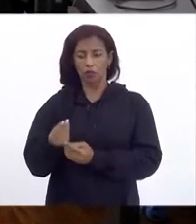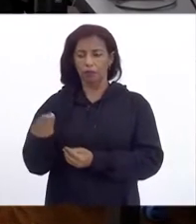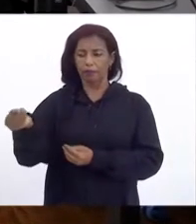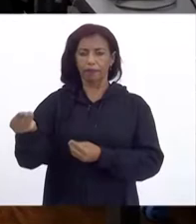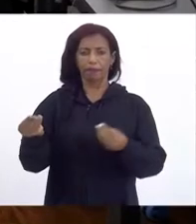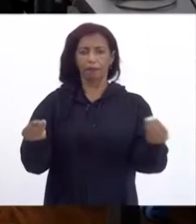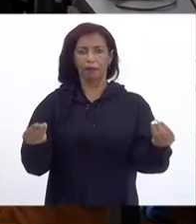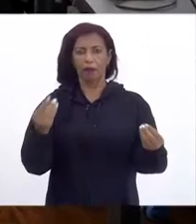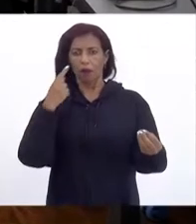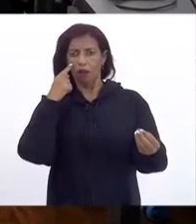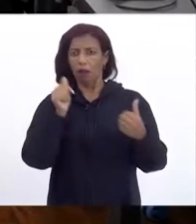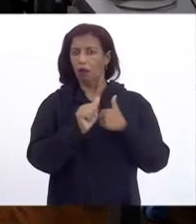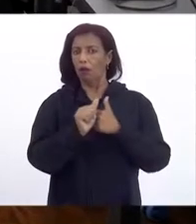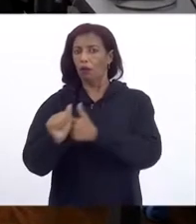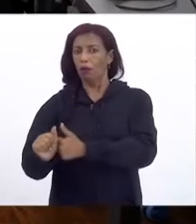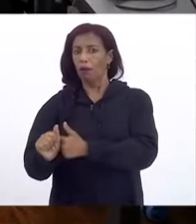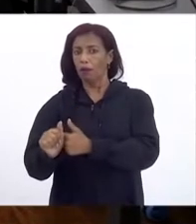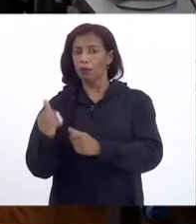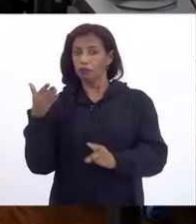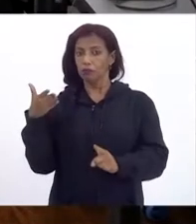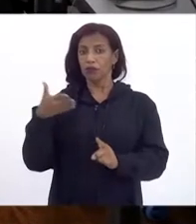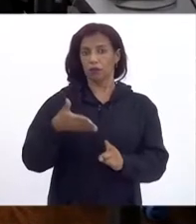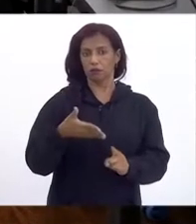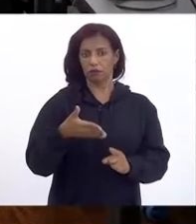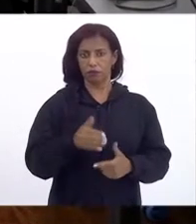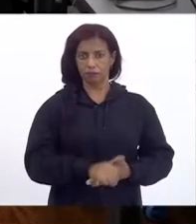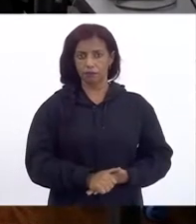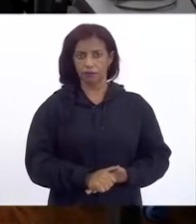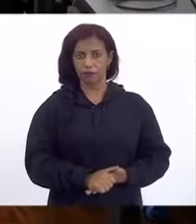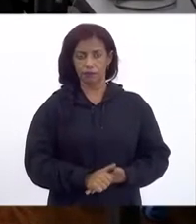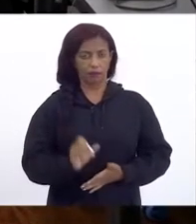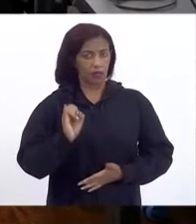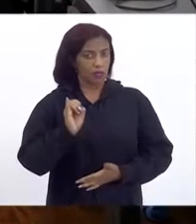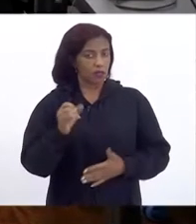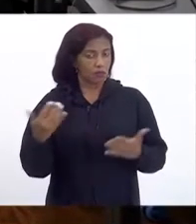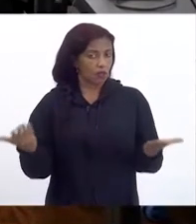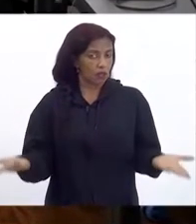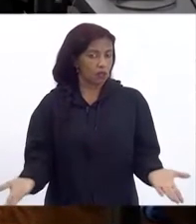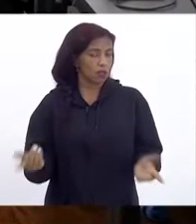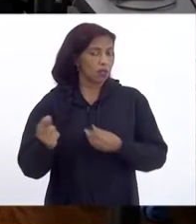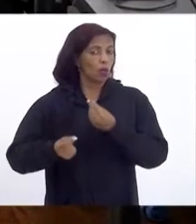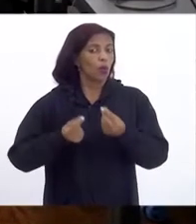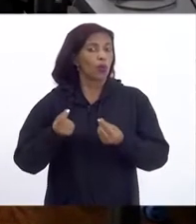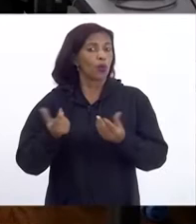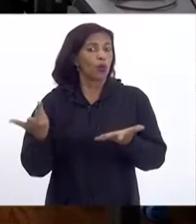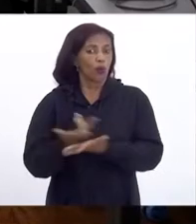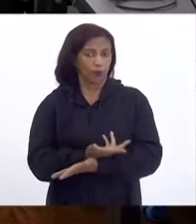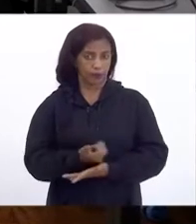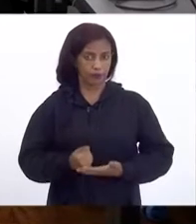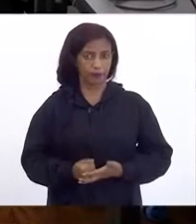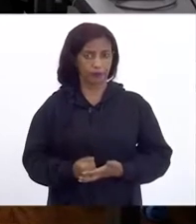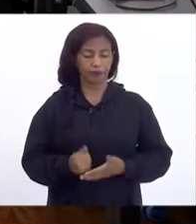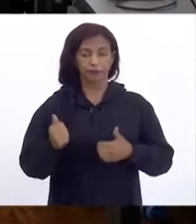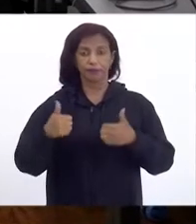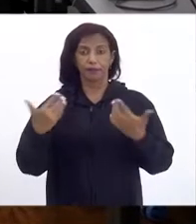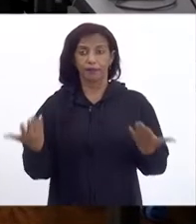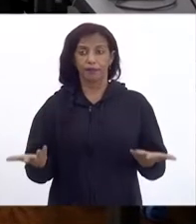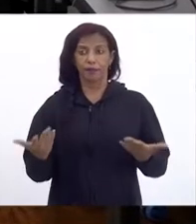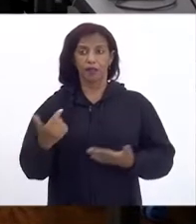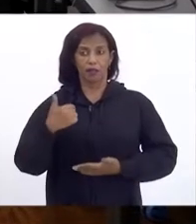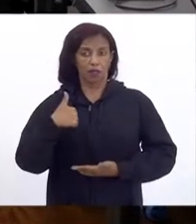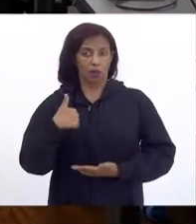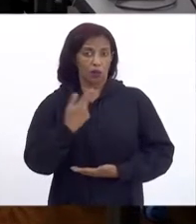para haver um acompanhamento específico. Porque se não fosse assim, o que ia acontecer? É claro que